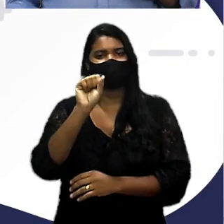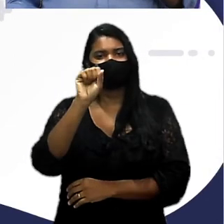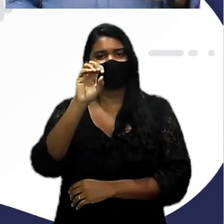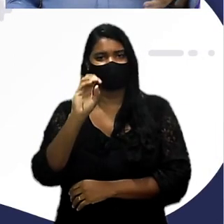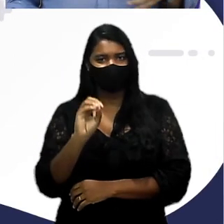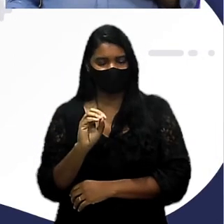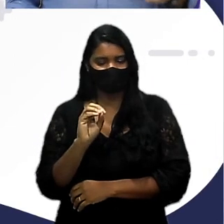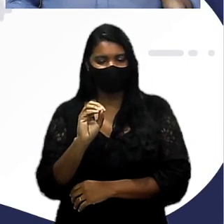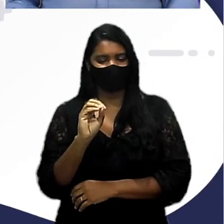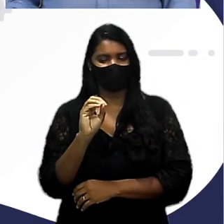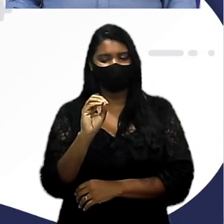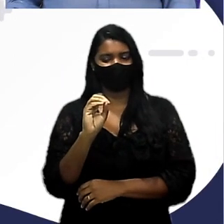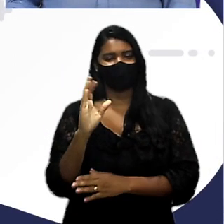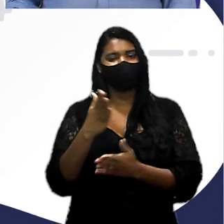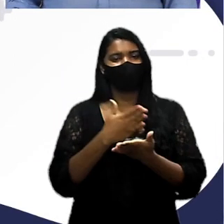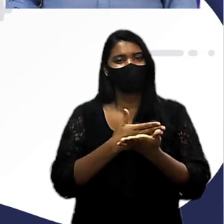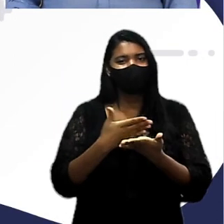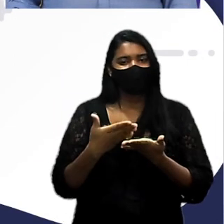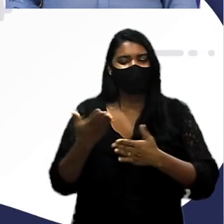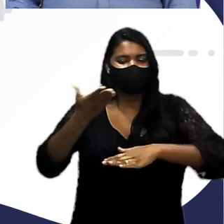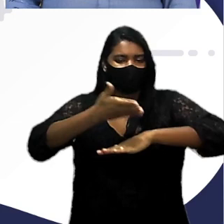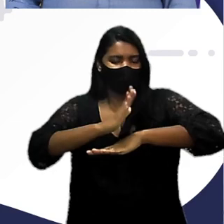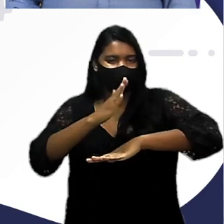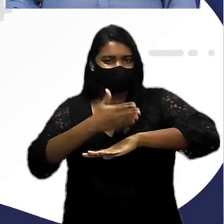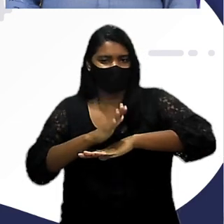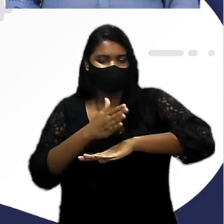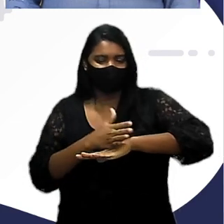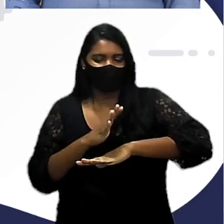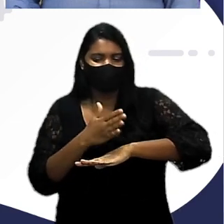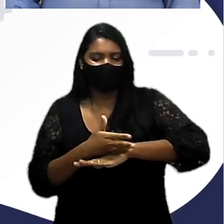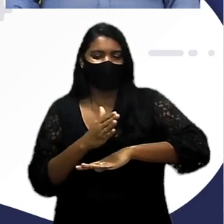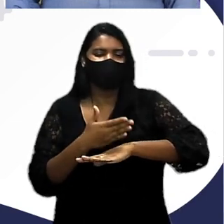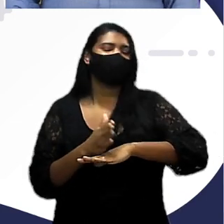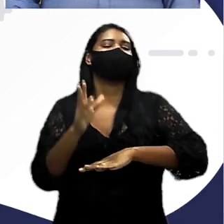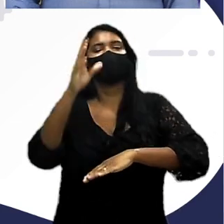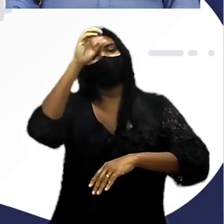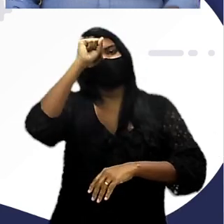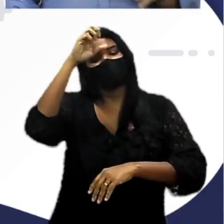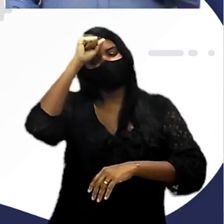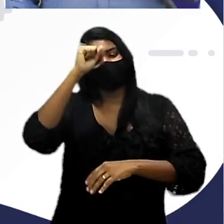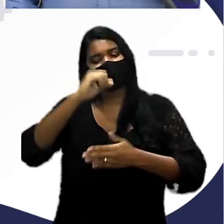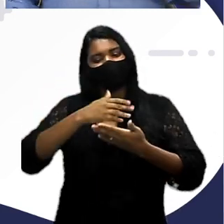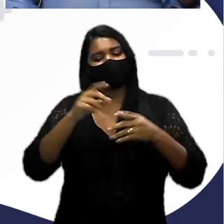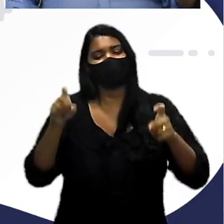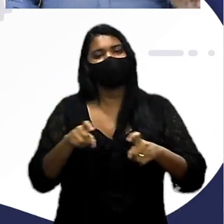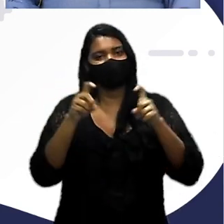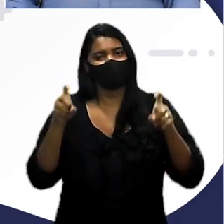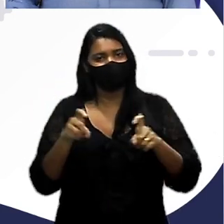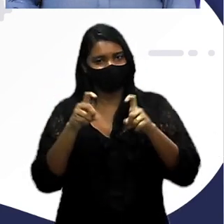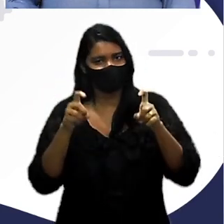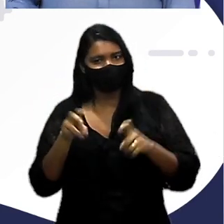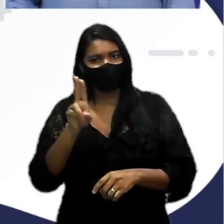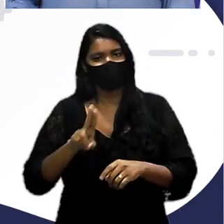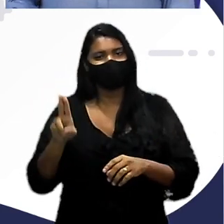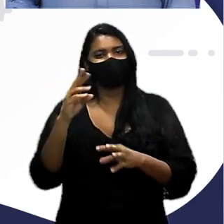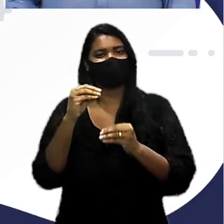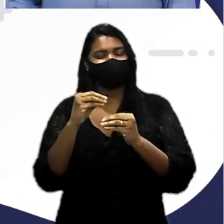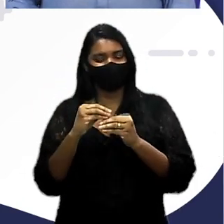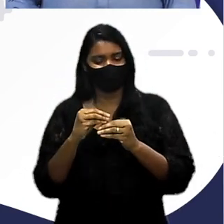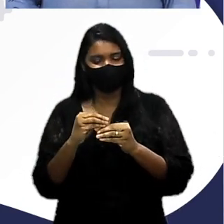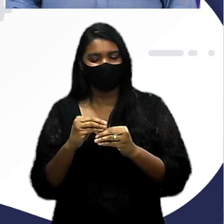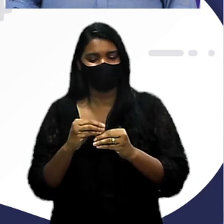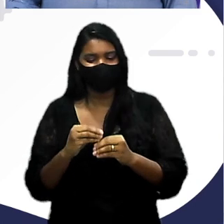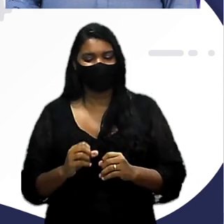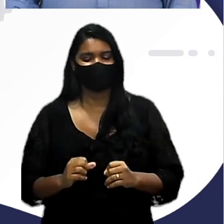80, quando eu comecei praticamente a usar microcomputadores, que antes eu só utilizava equipamentos de